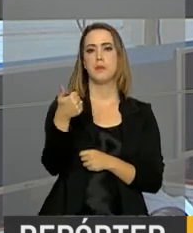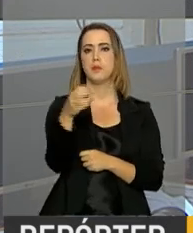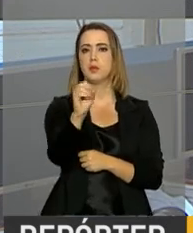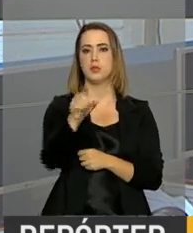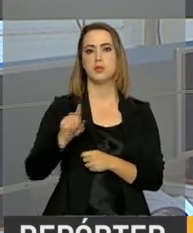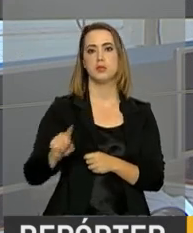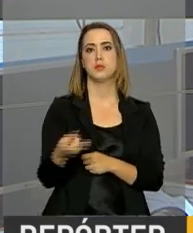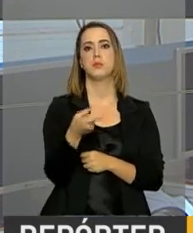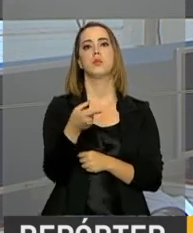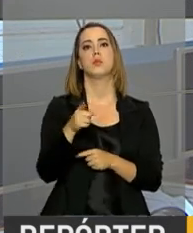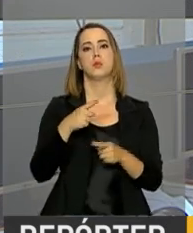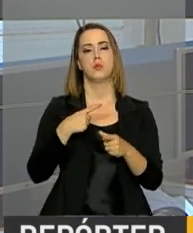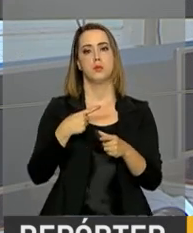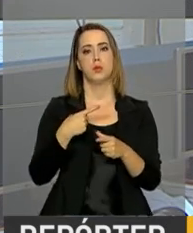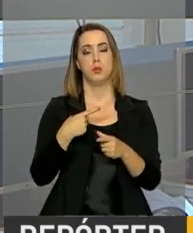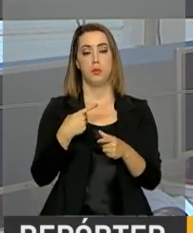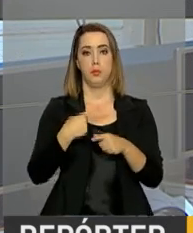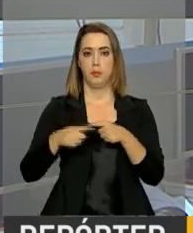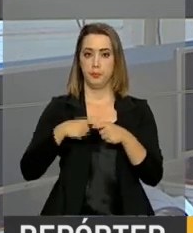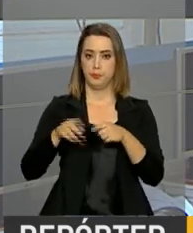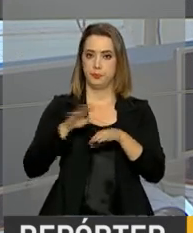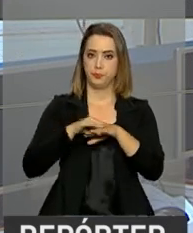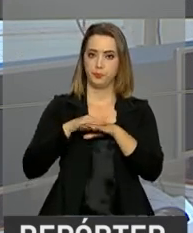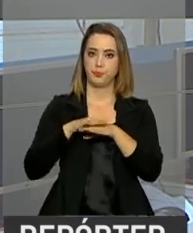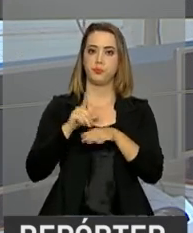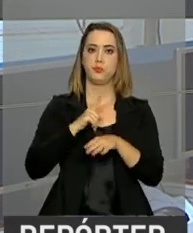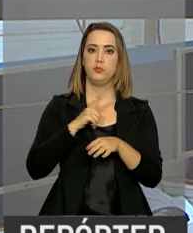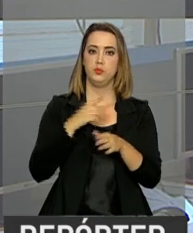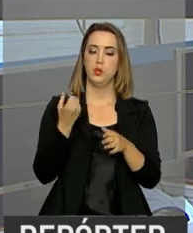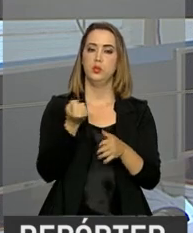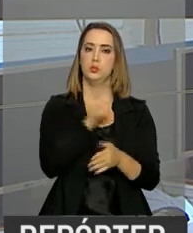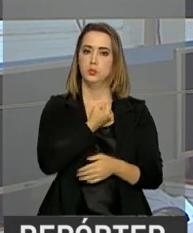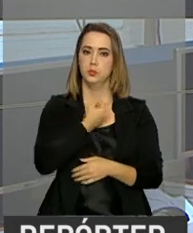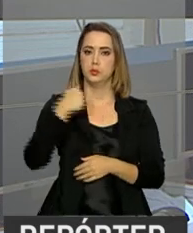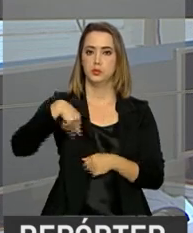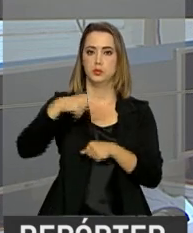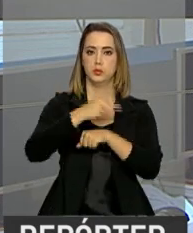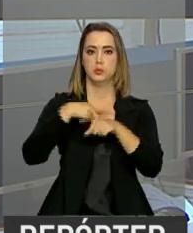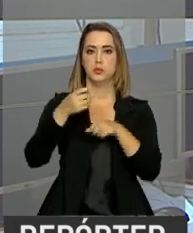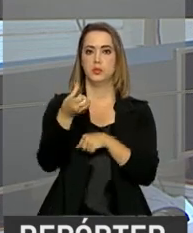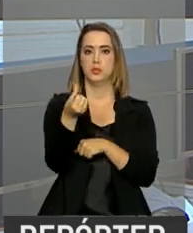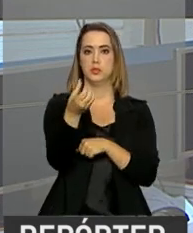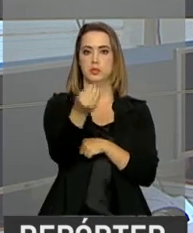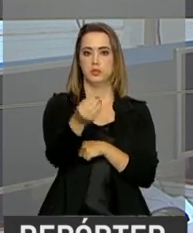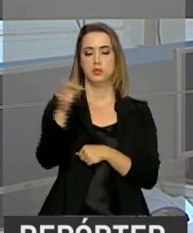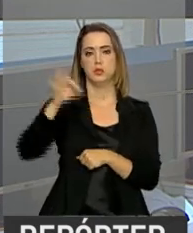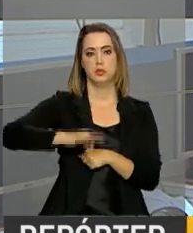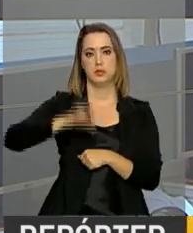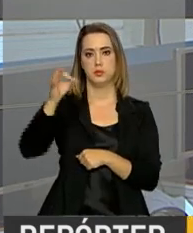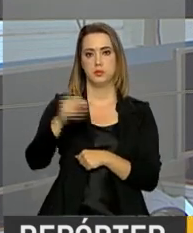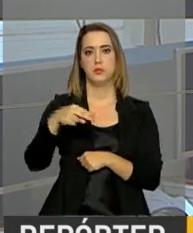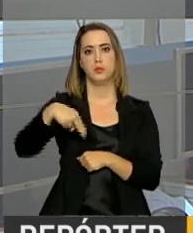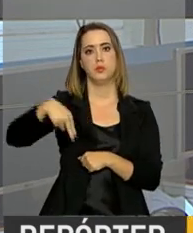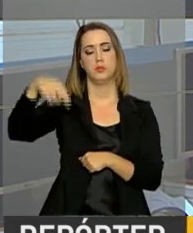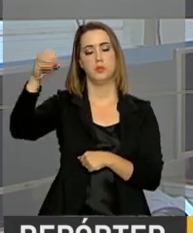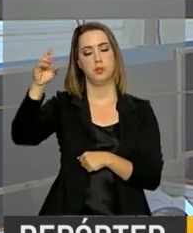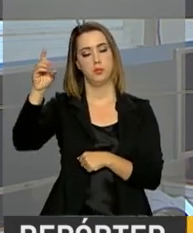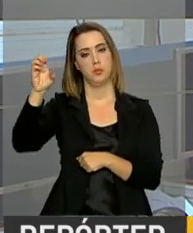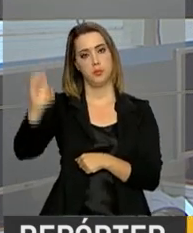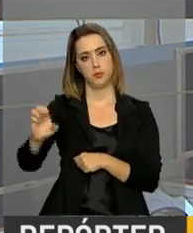casos suspeitos de microcefalia foram registrados no país, sendo 60% deles na região Nordeste. Desse